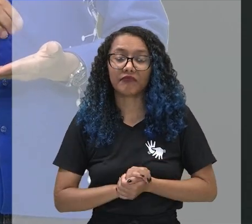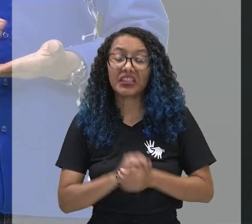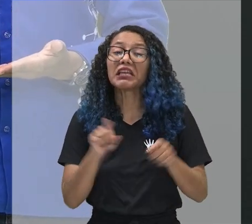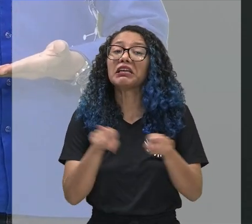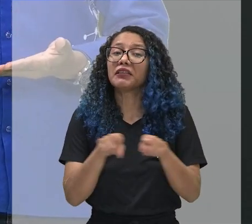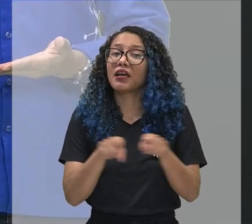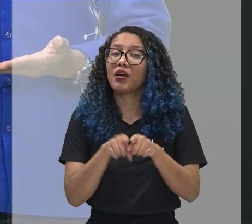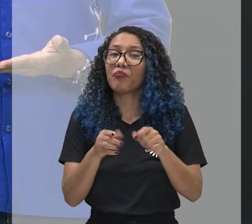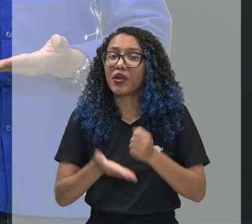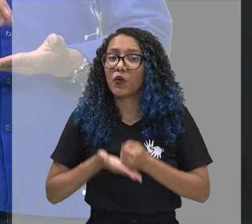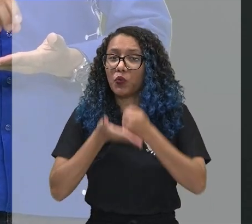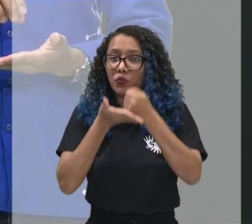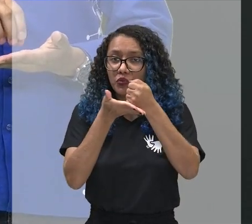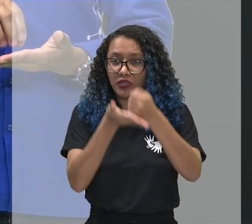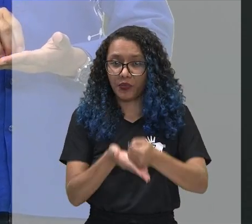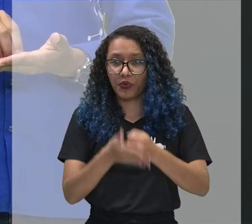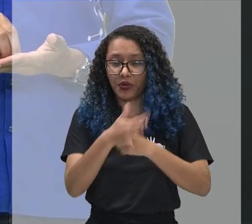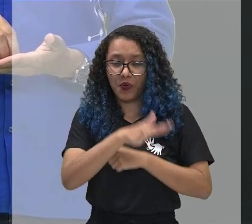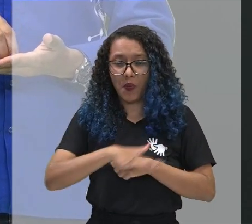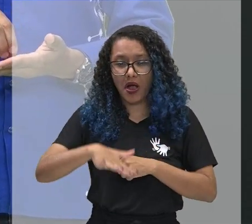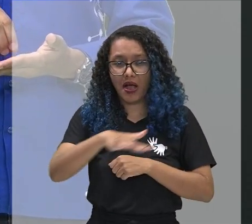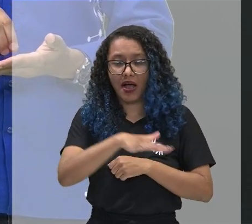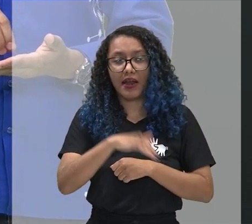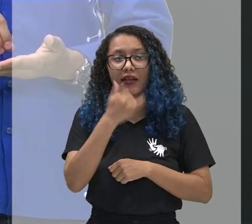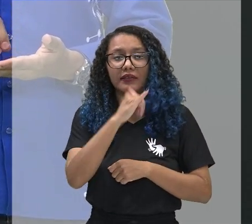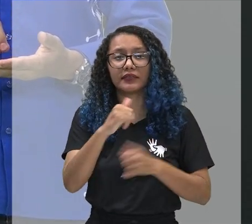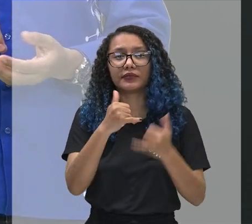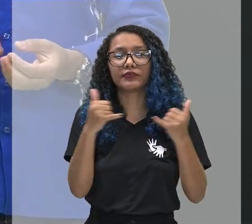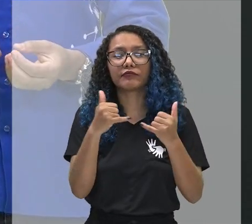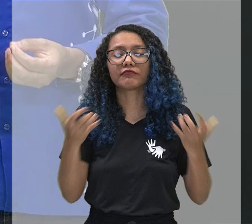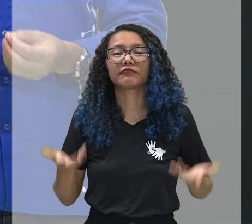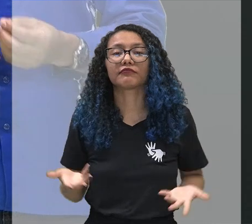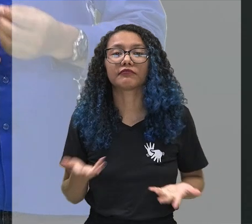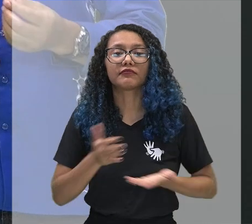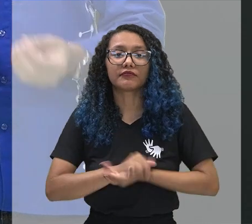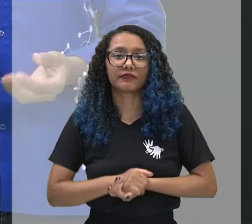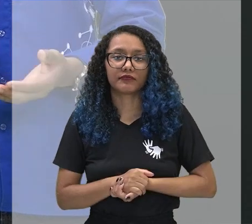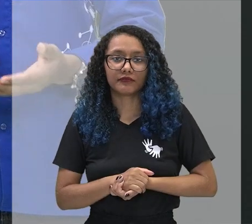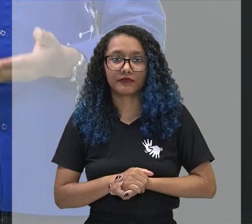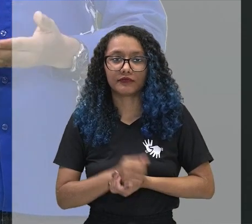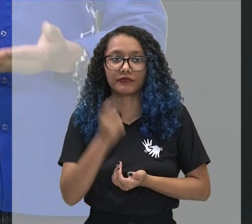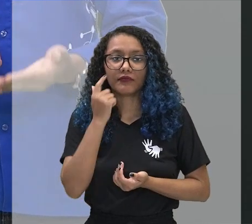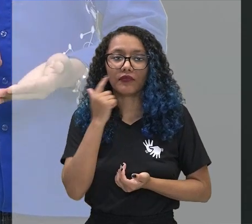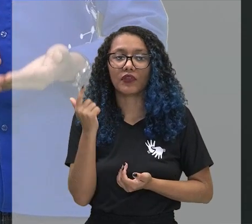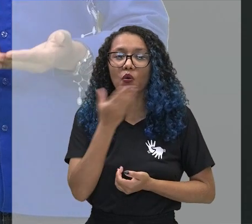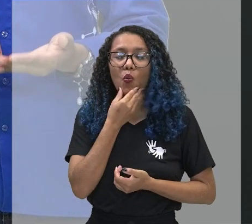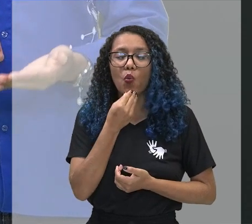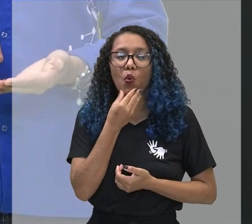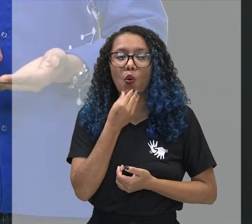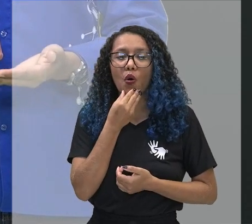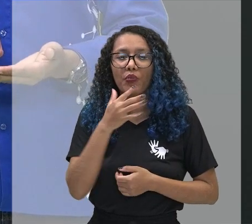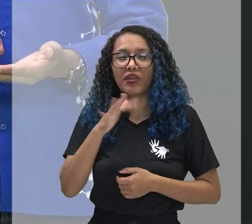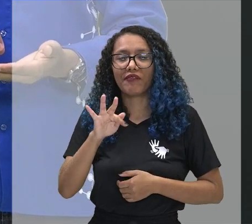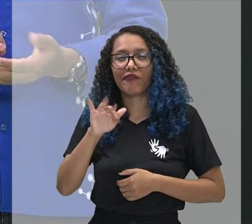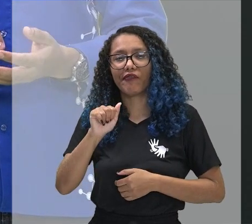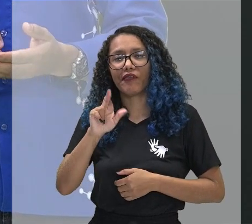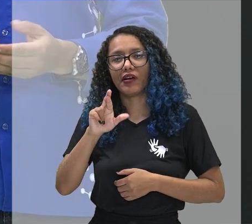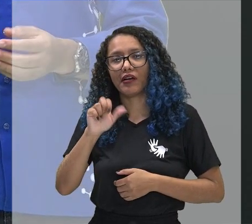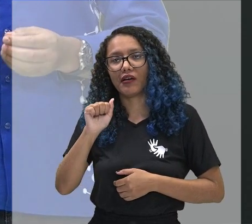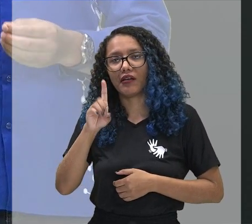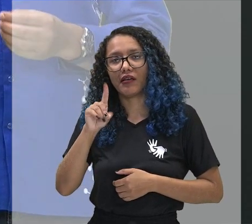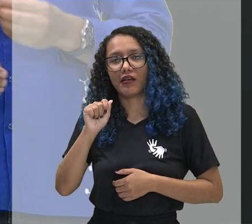contribuições importantíssimas para o desenvolvimento da eletricidade é o britânico Michael Faraday,